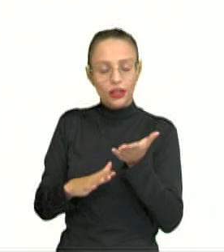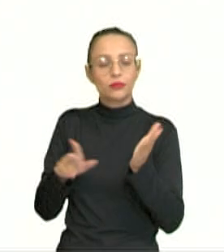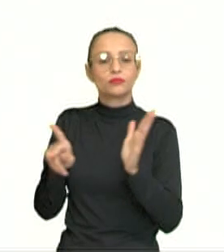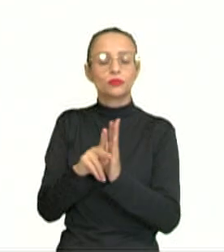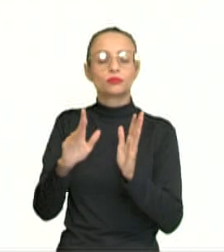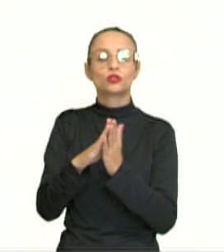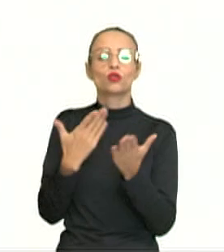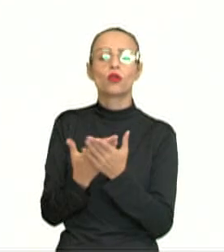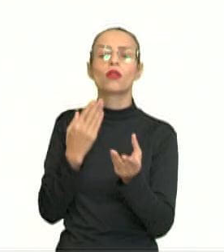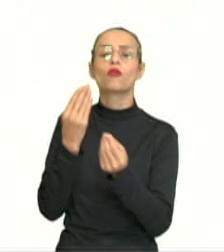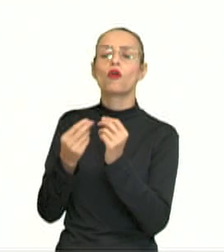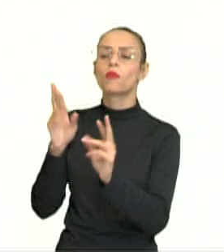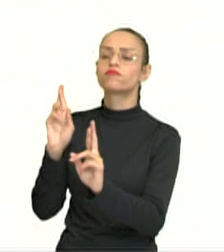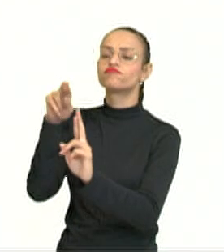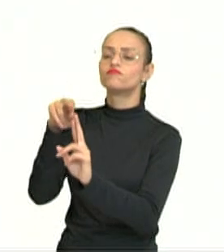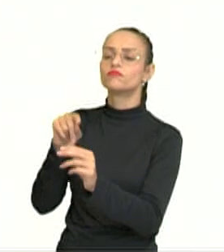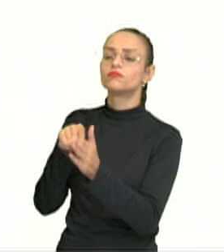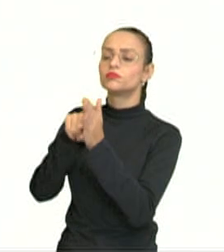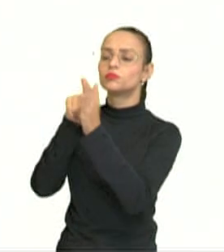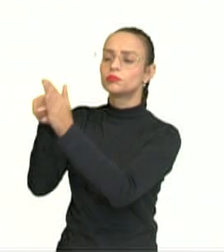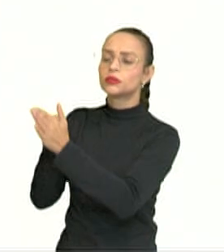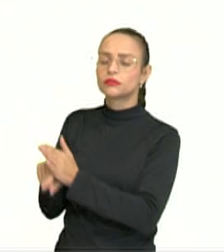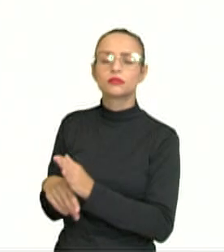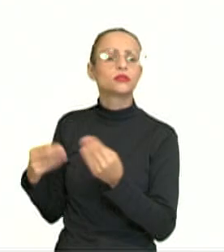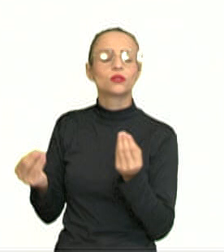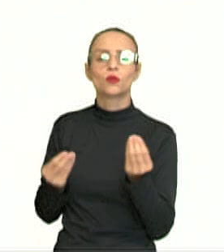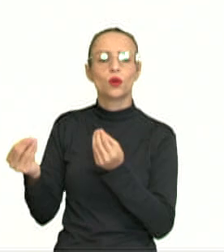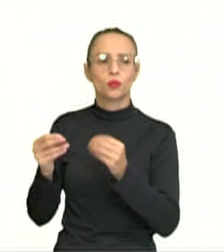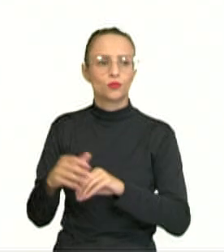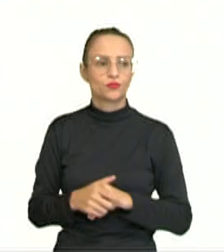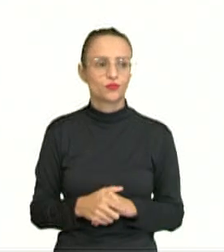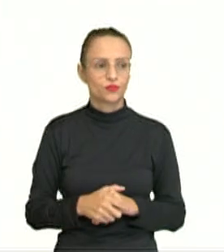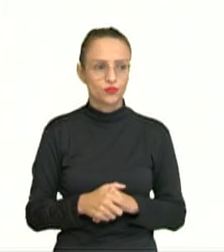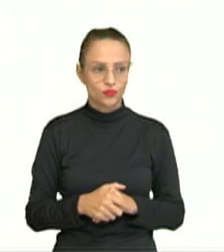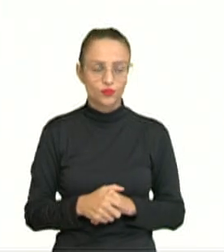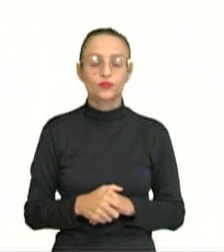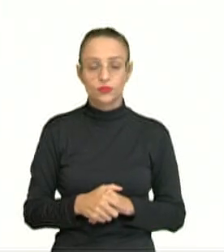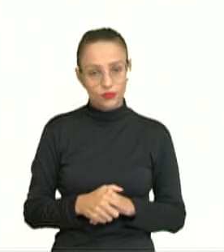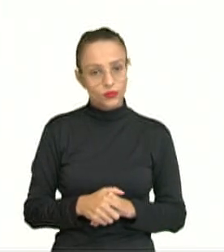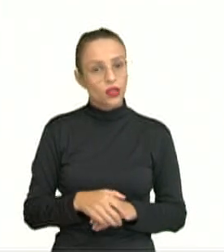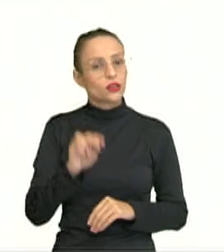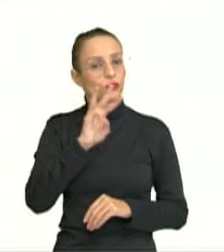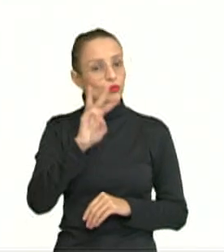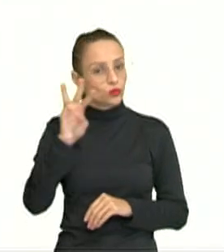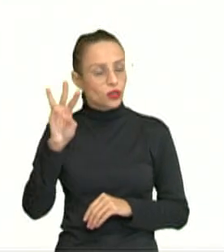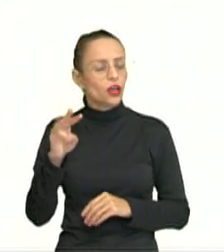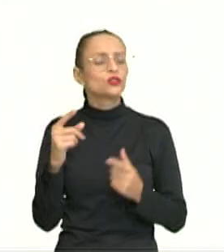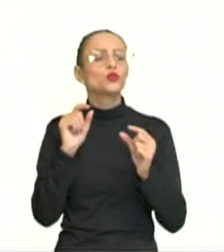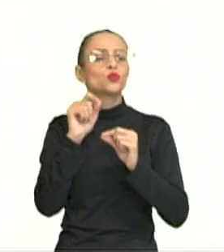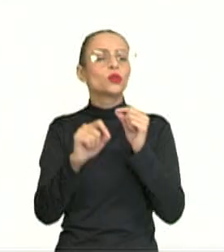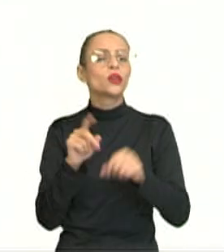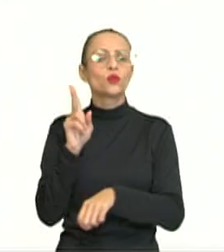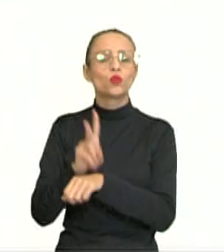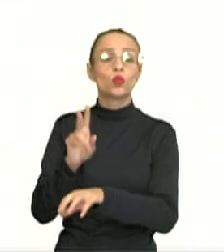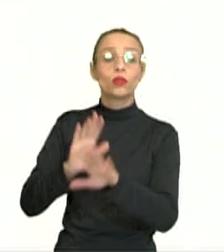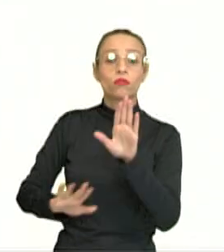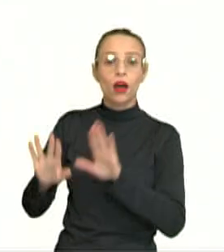fontes de pesquisa para o preparo de uma apresentação oral? Na web, que cuidados devemos